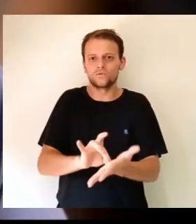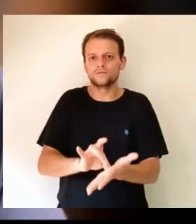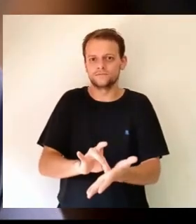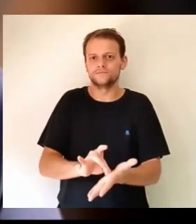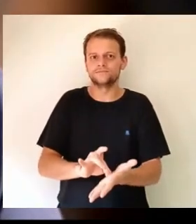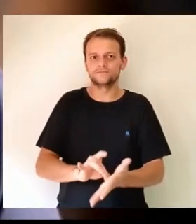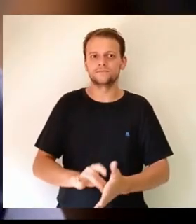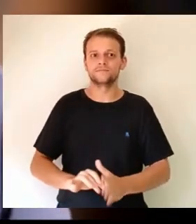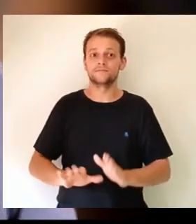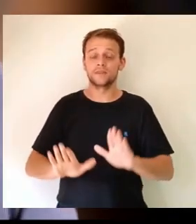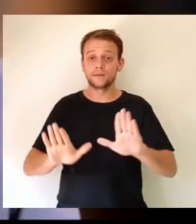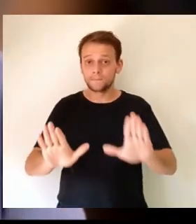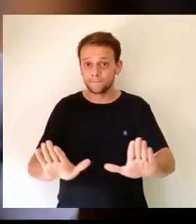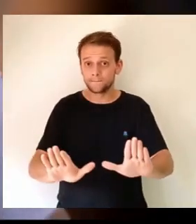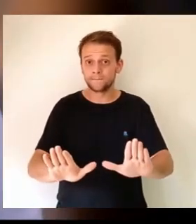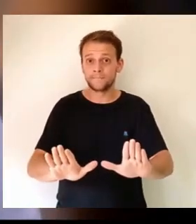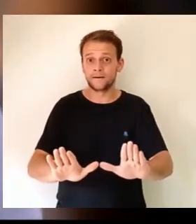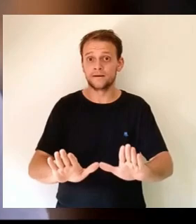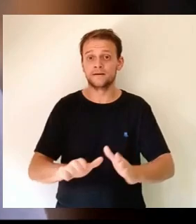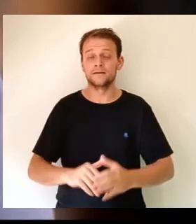vai ter mais texto, né? Original.